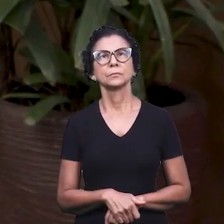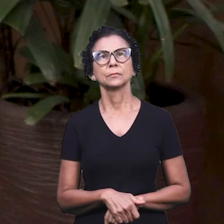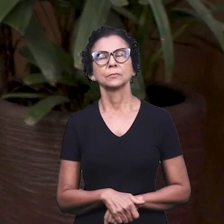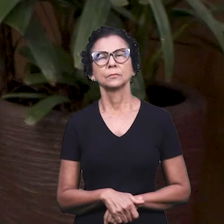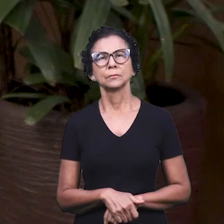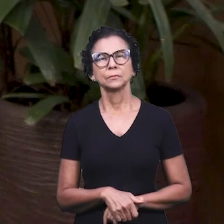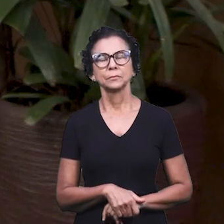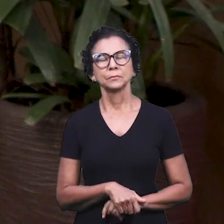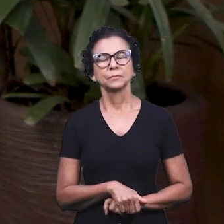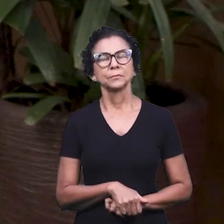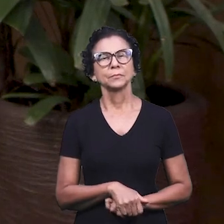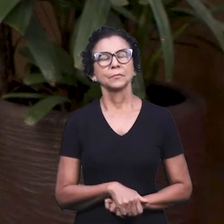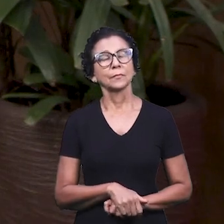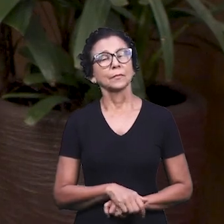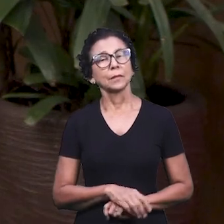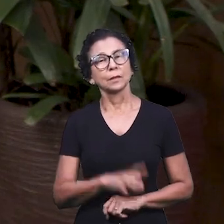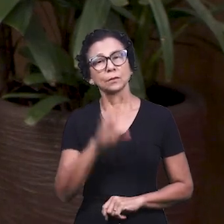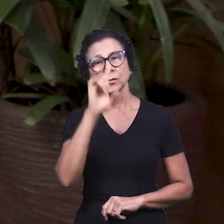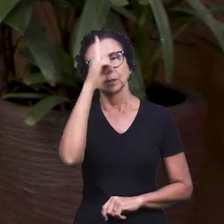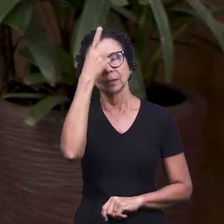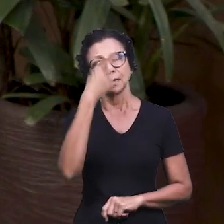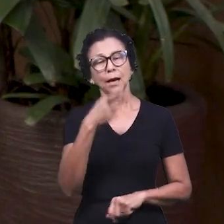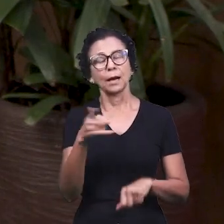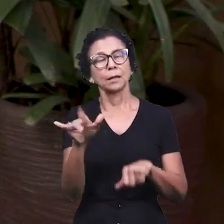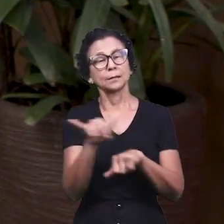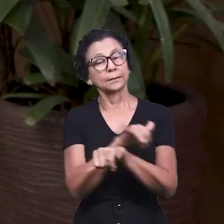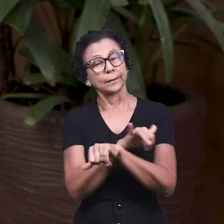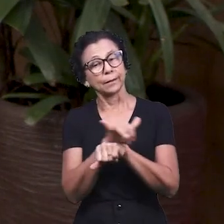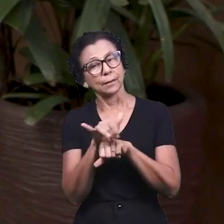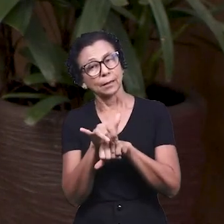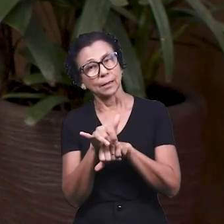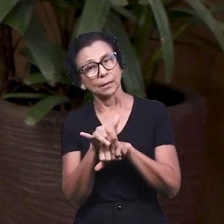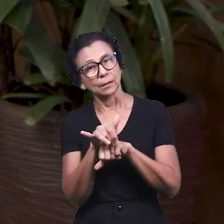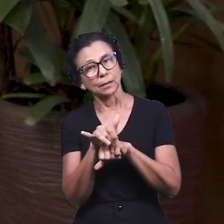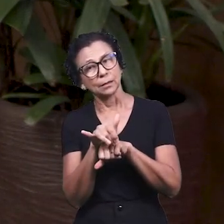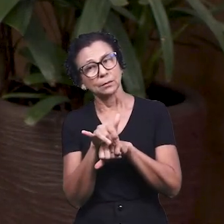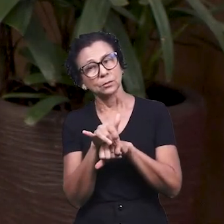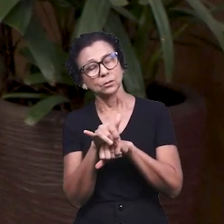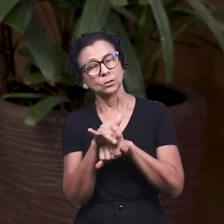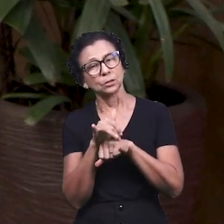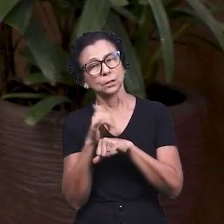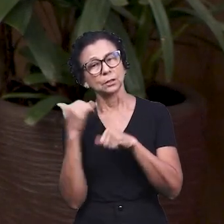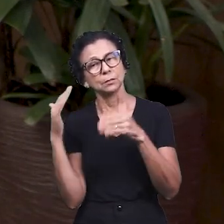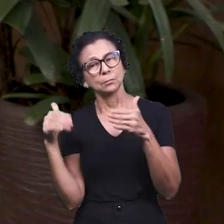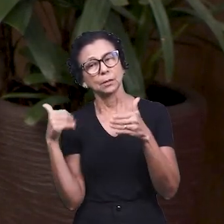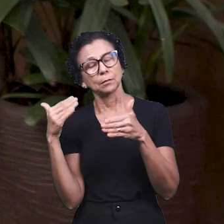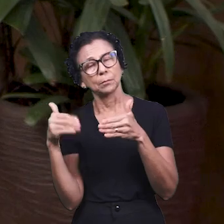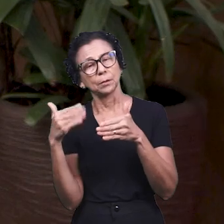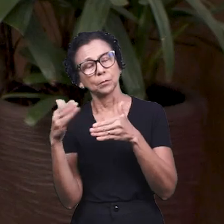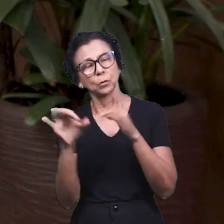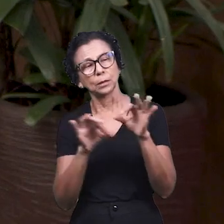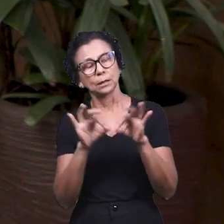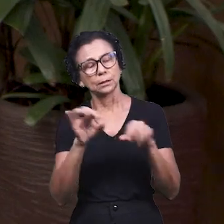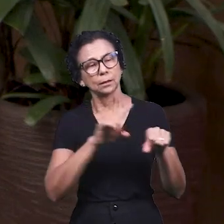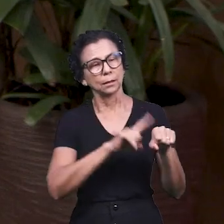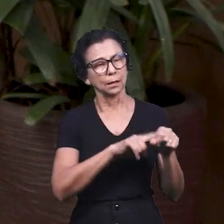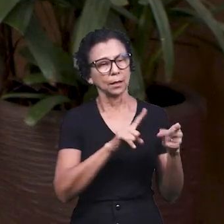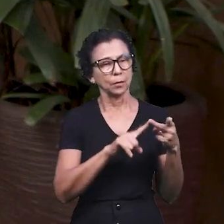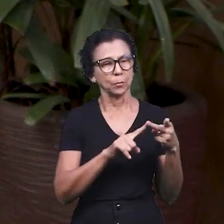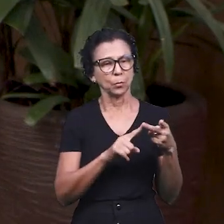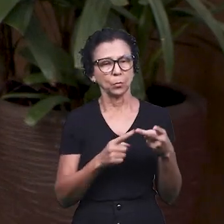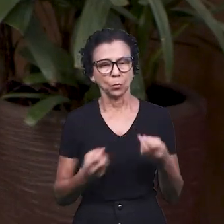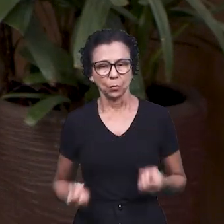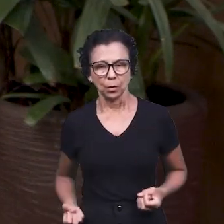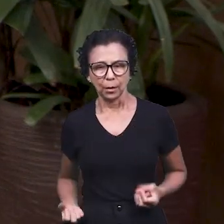precisou ter uma curva de aprendizagem e ao longo do tempo ir organizando tempo,